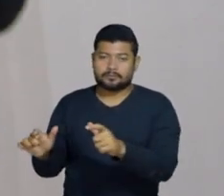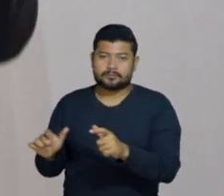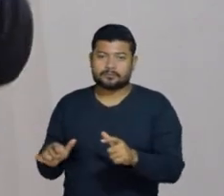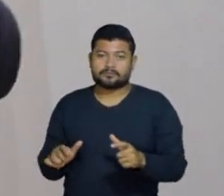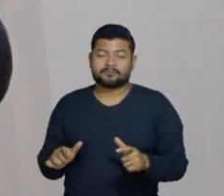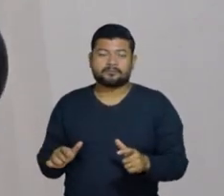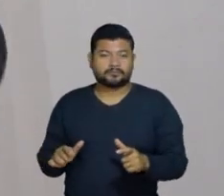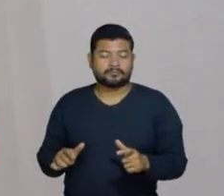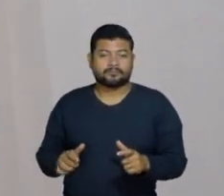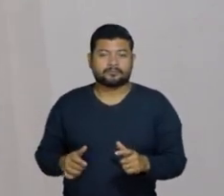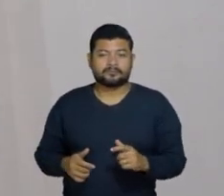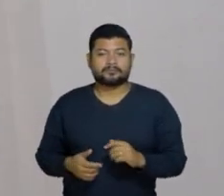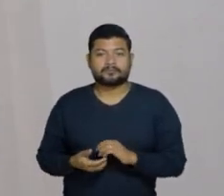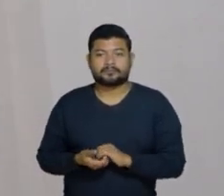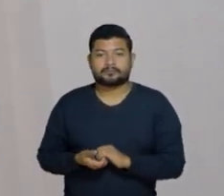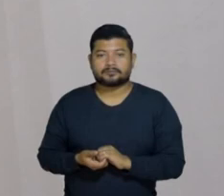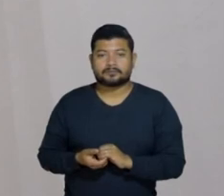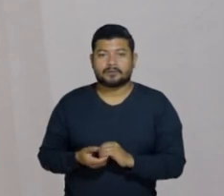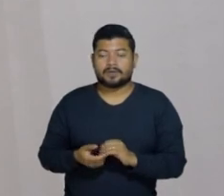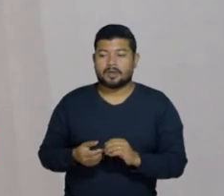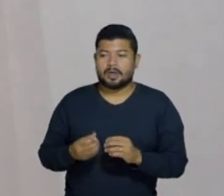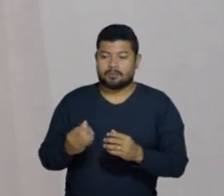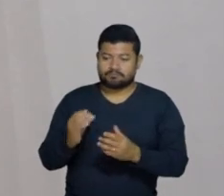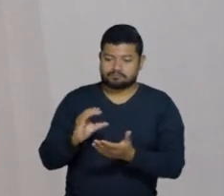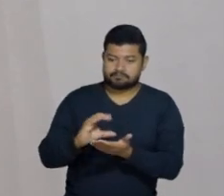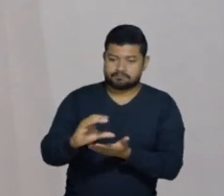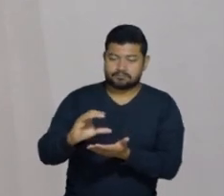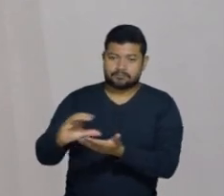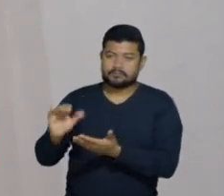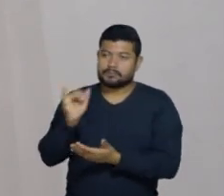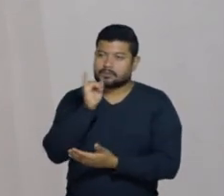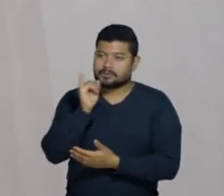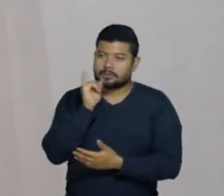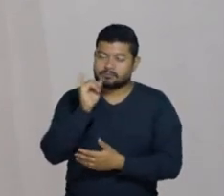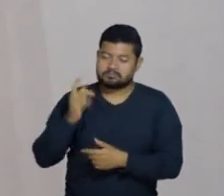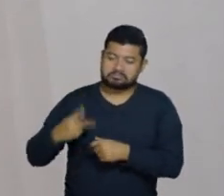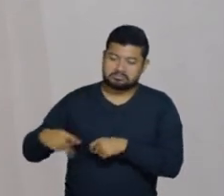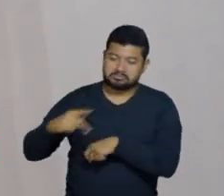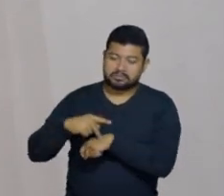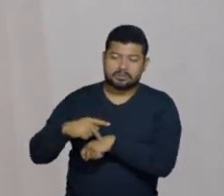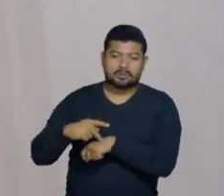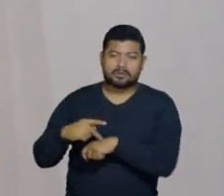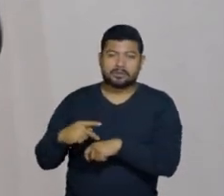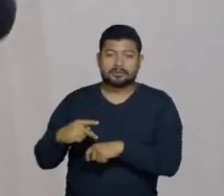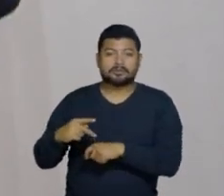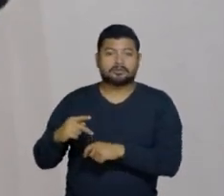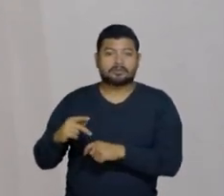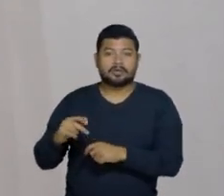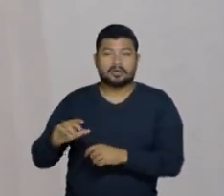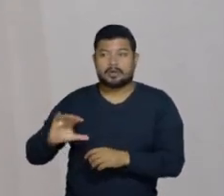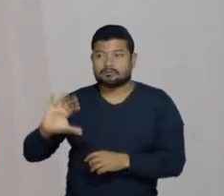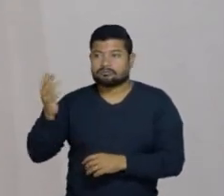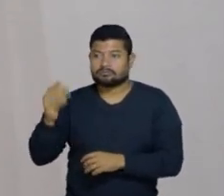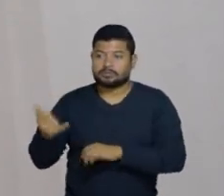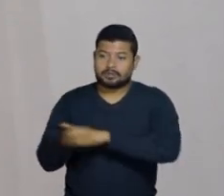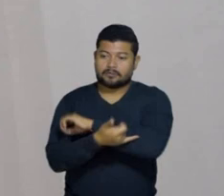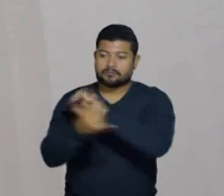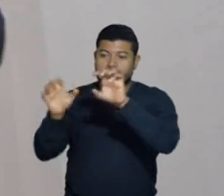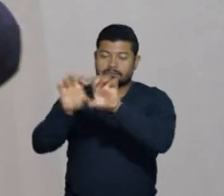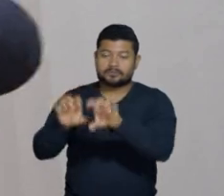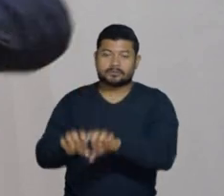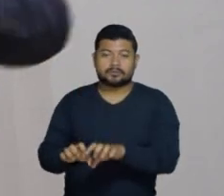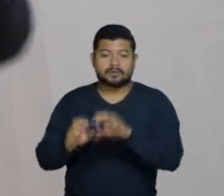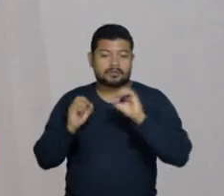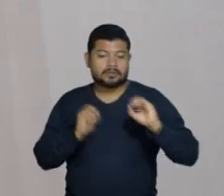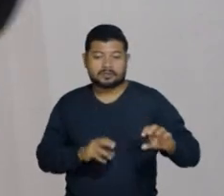várias situações do país, seja na infraestrutura, seja na saúde, na